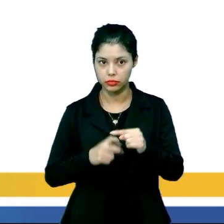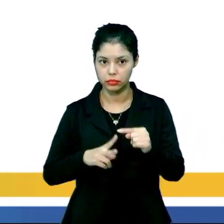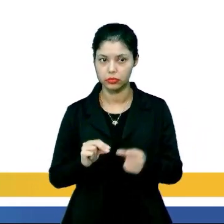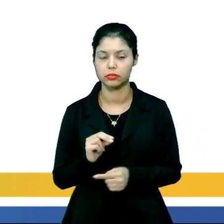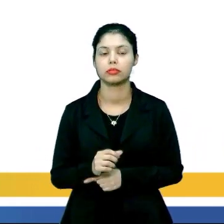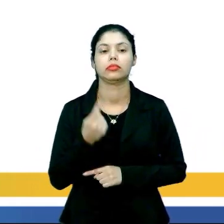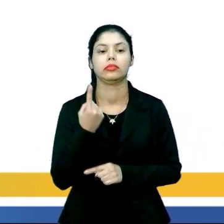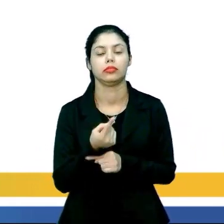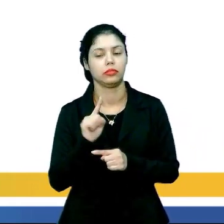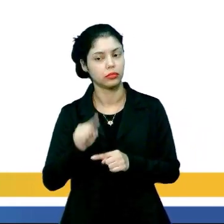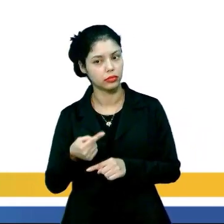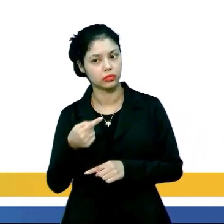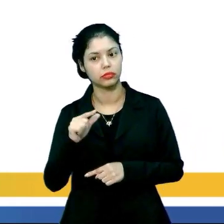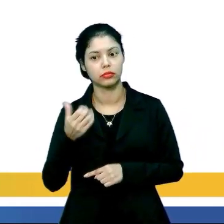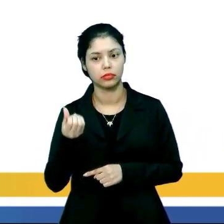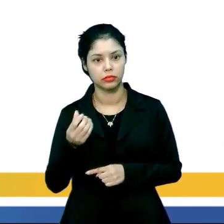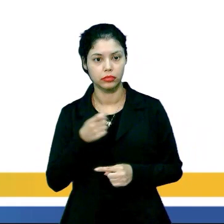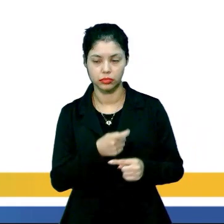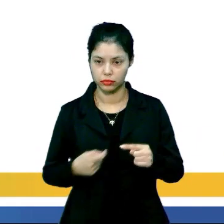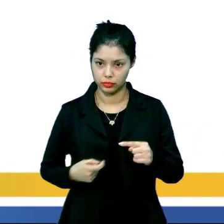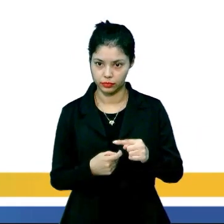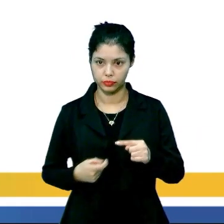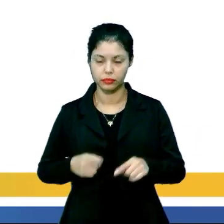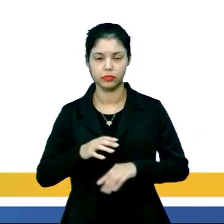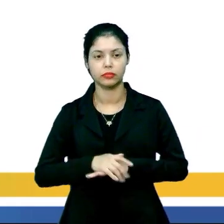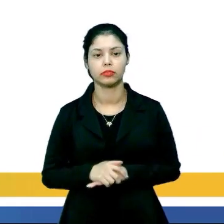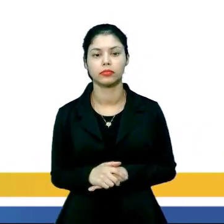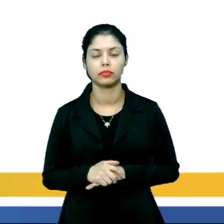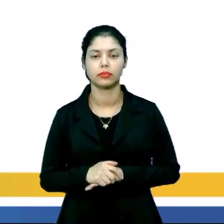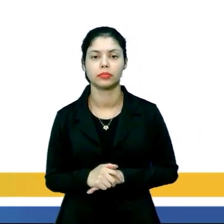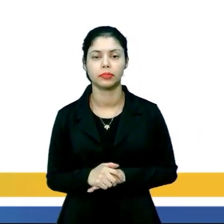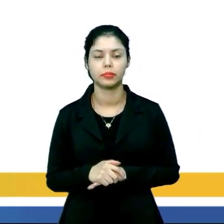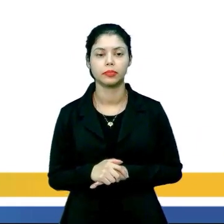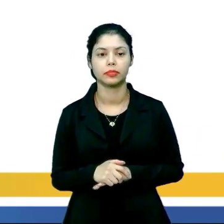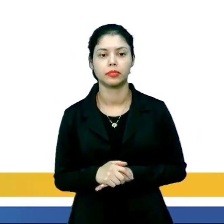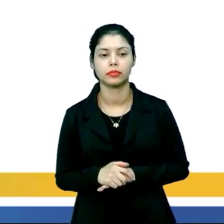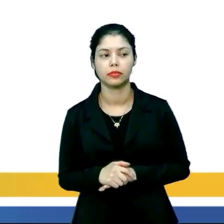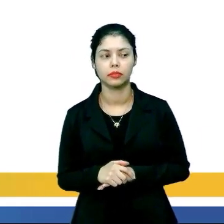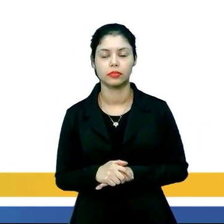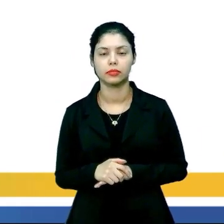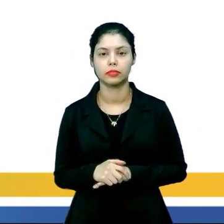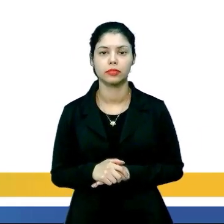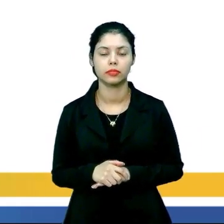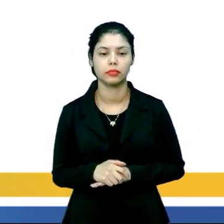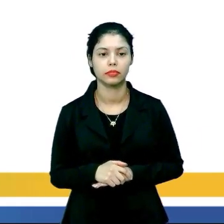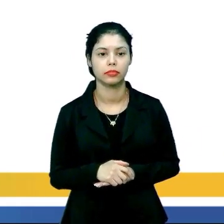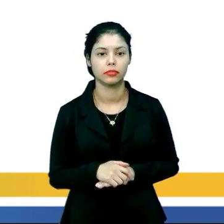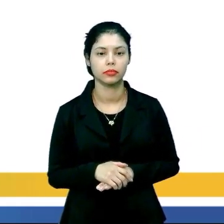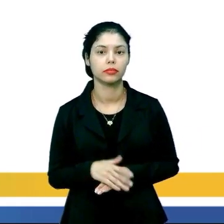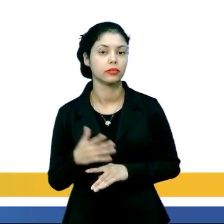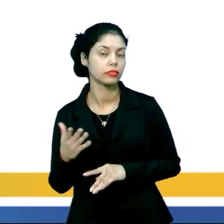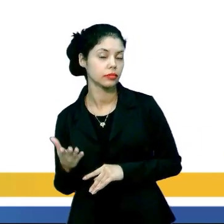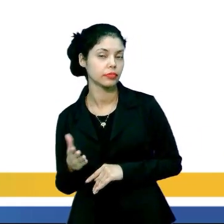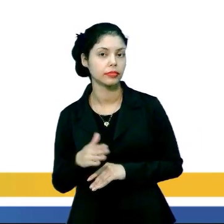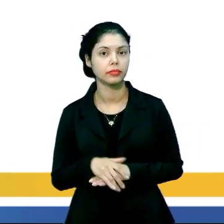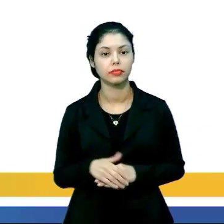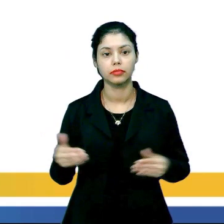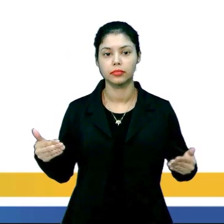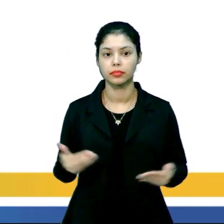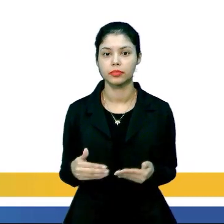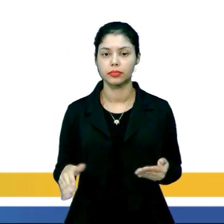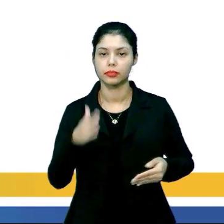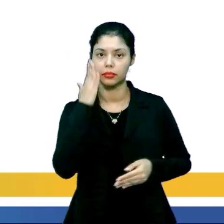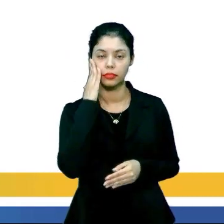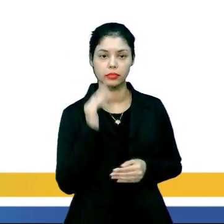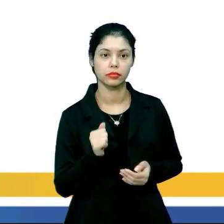sobre 50. E aí nós temos que a largura é 1,6 centímetros na escala. Agora